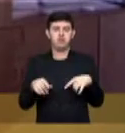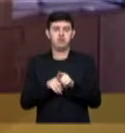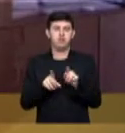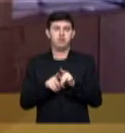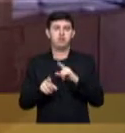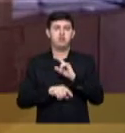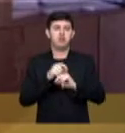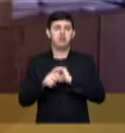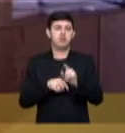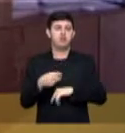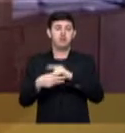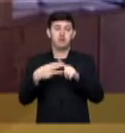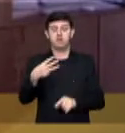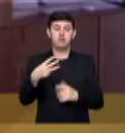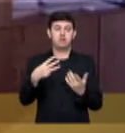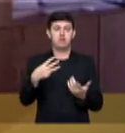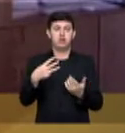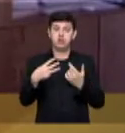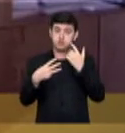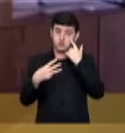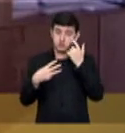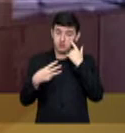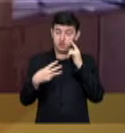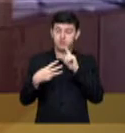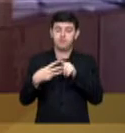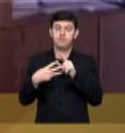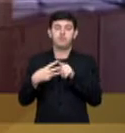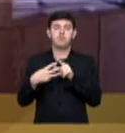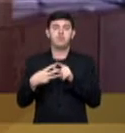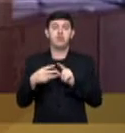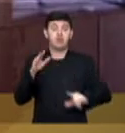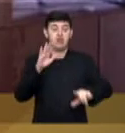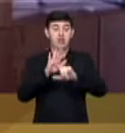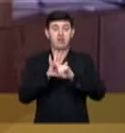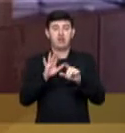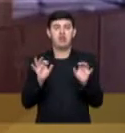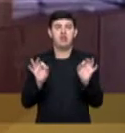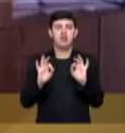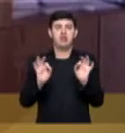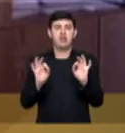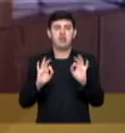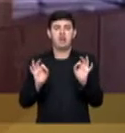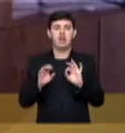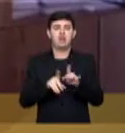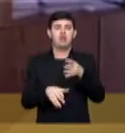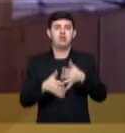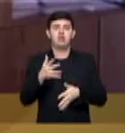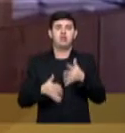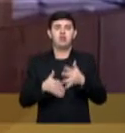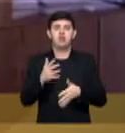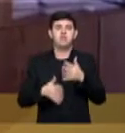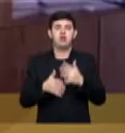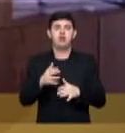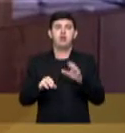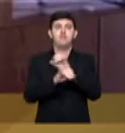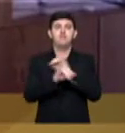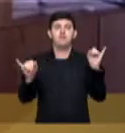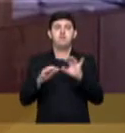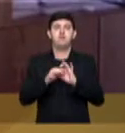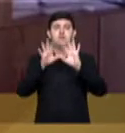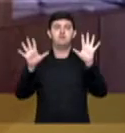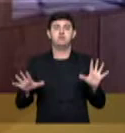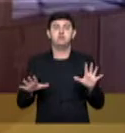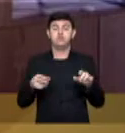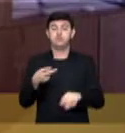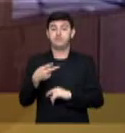premissas intransponíveis. Primeira, não haverá lei que embaraçar a liberdade de informação. Segunda,